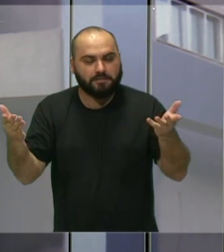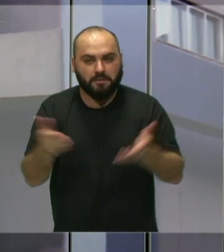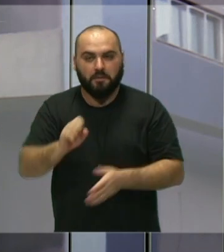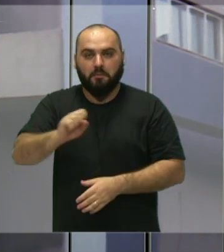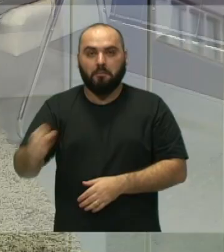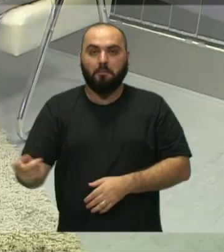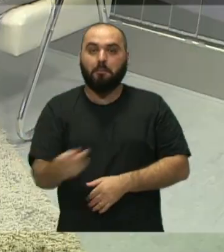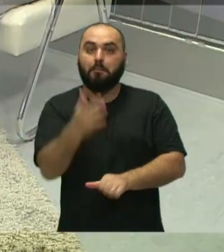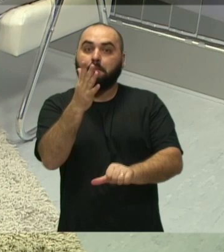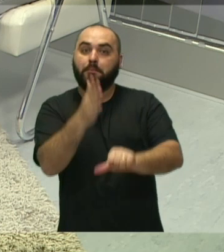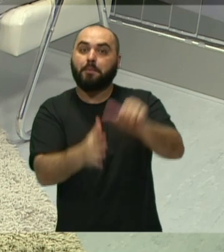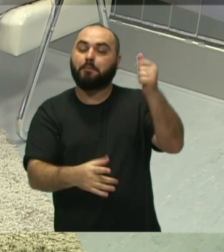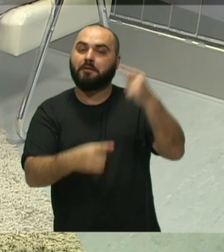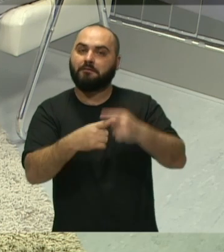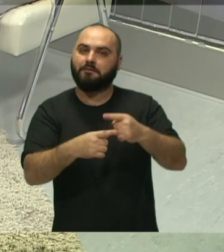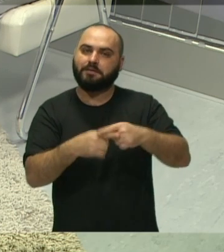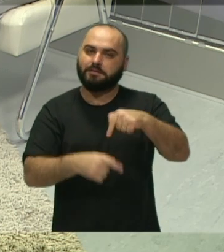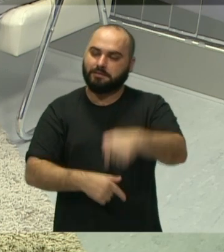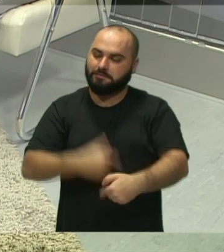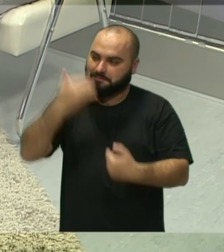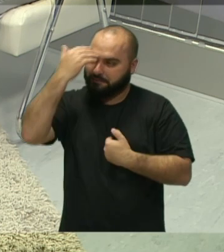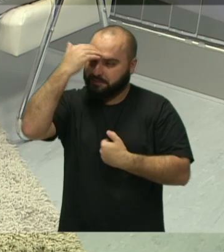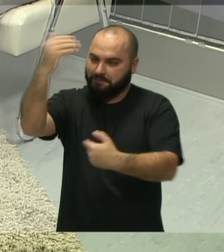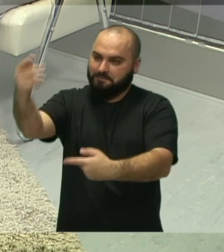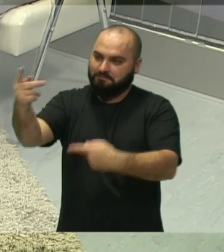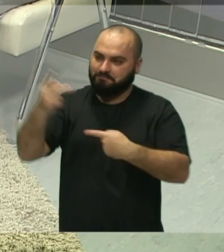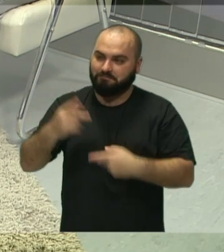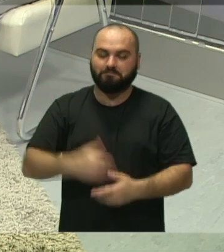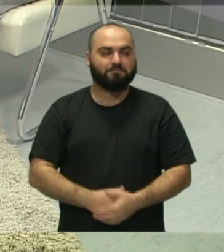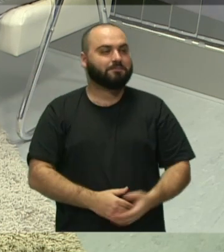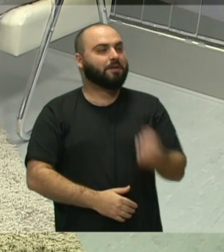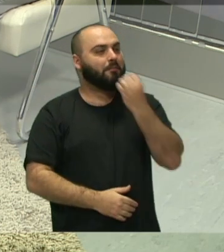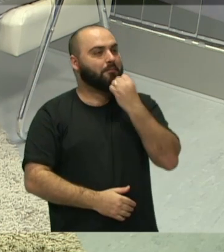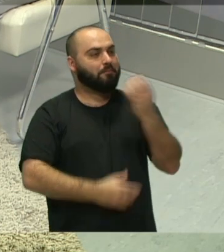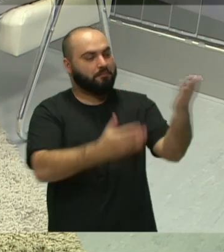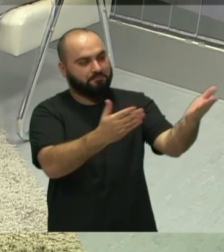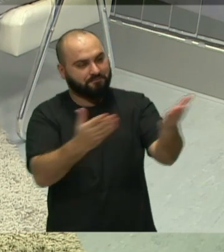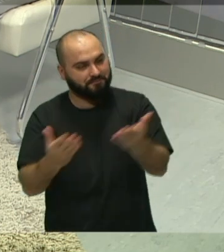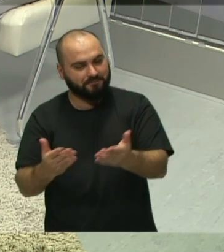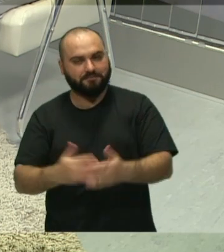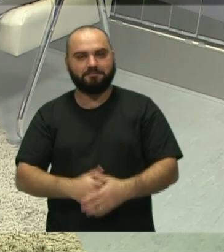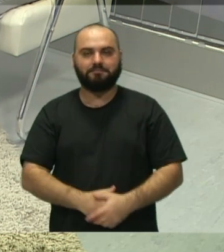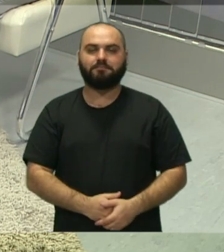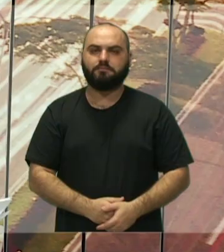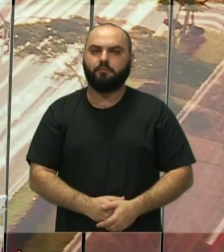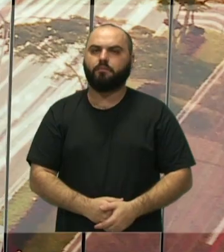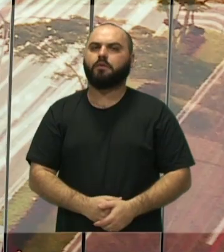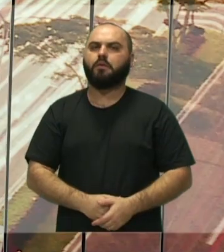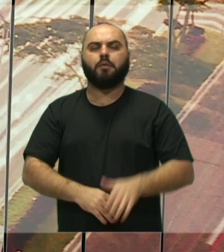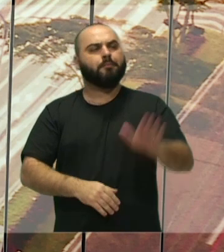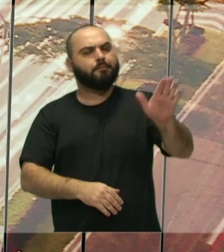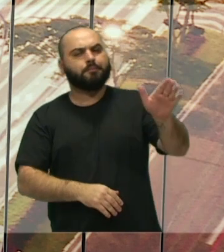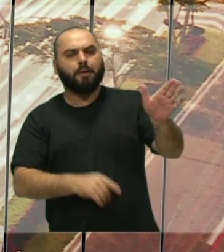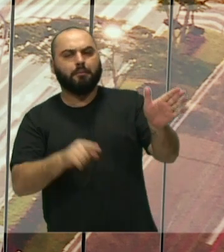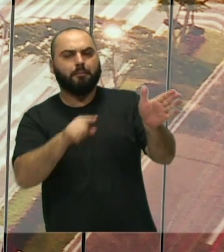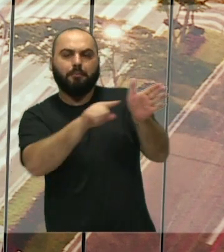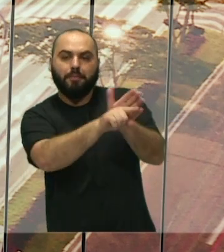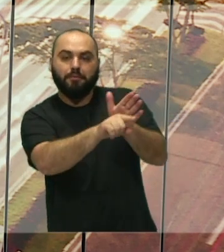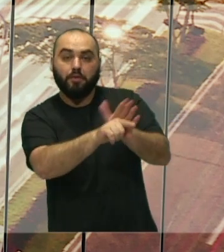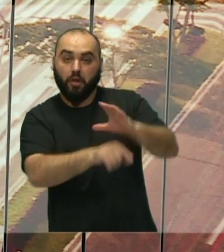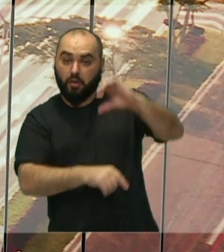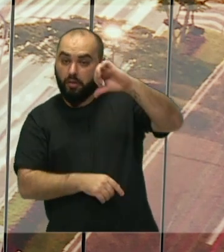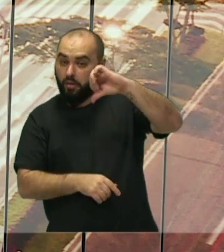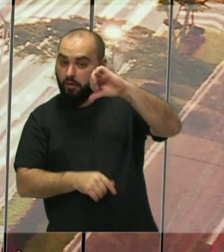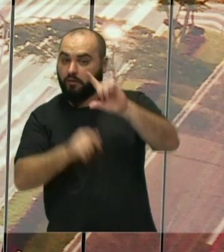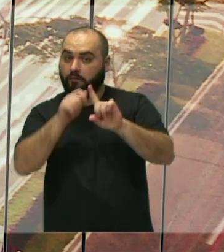estúdio a primeira vez. Agradeço o convite. Seja bem-vindo, vereador. Vereador, como o senhor avalia esses, agora completando 9 meses de